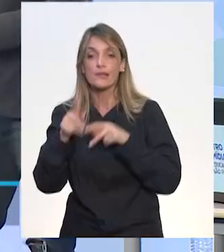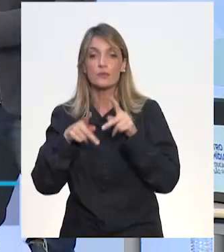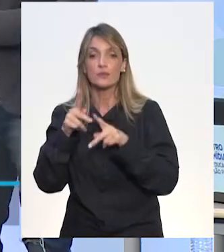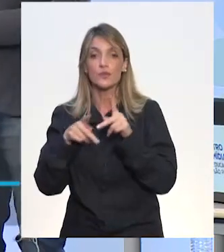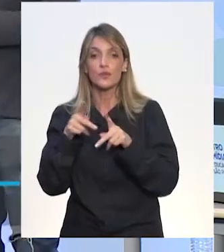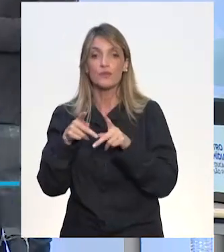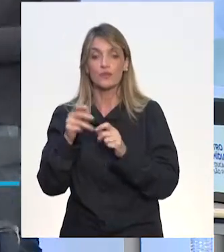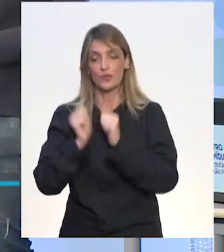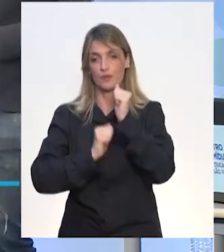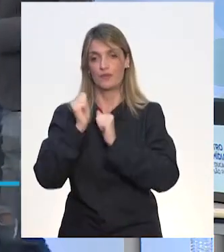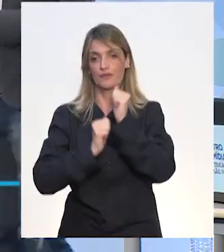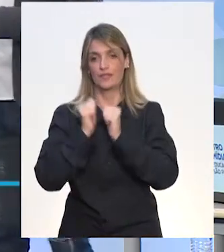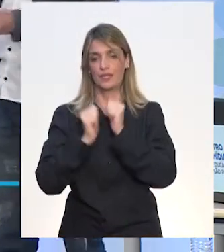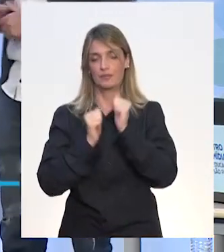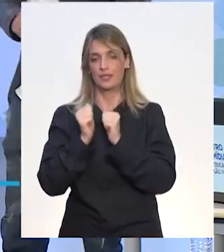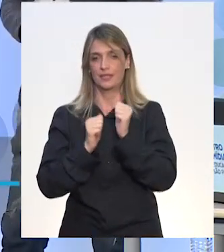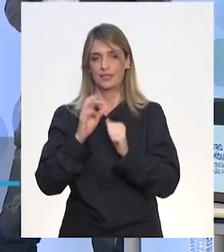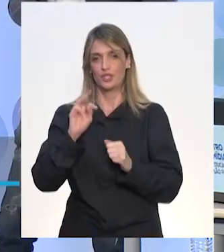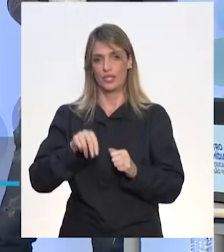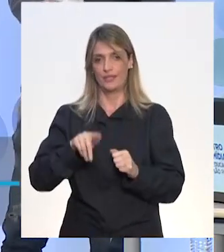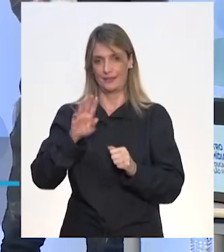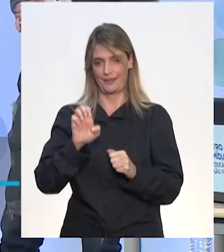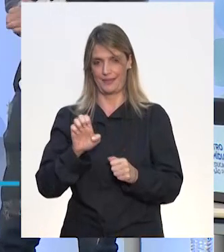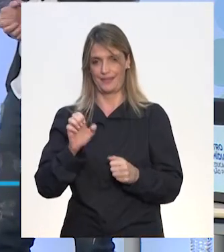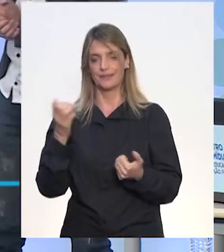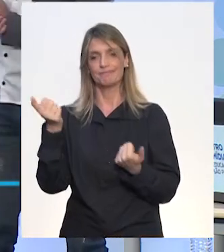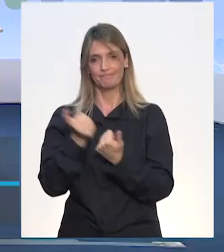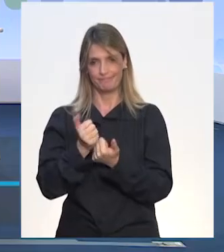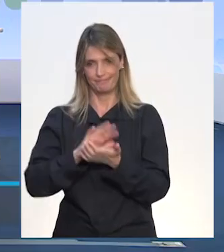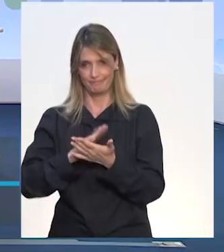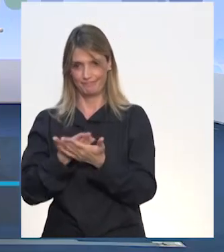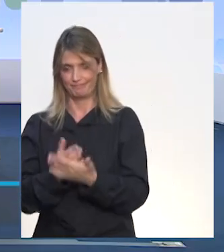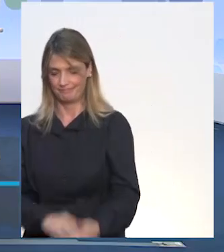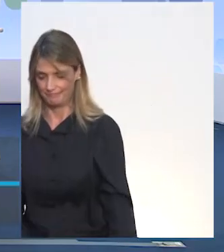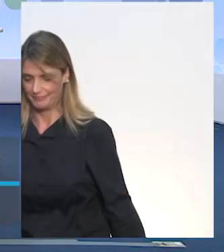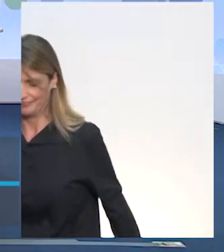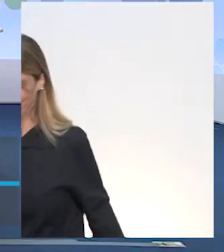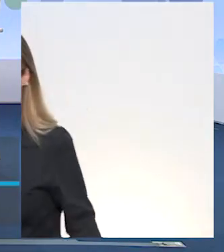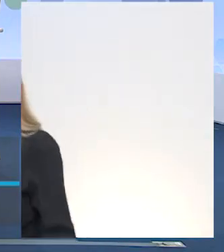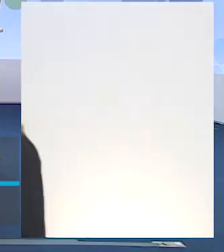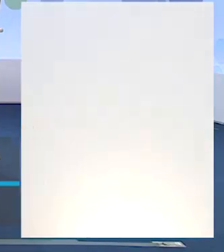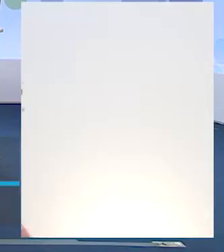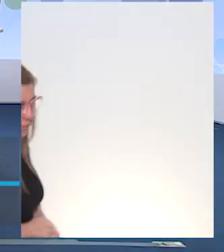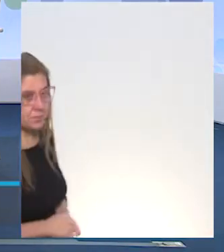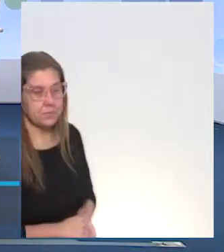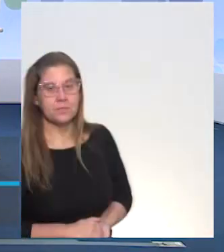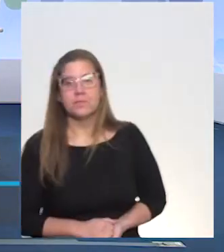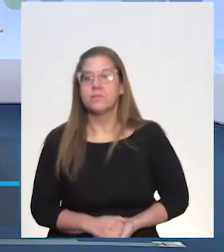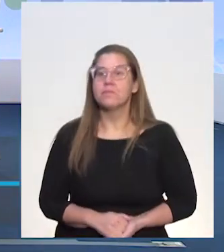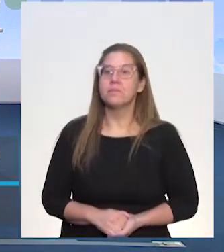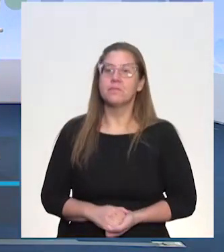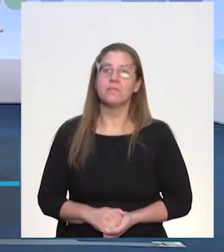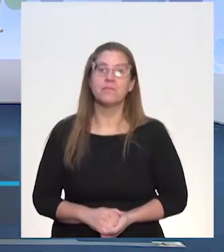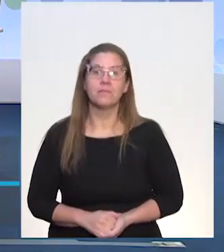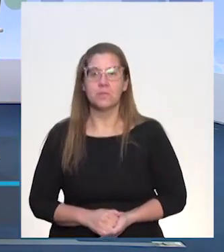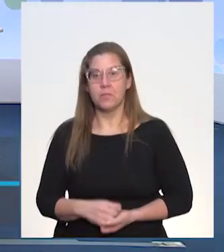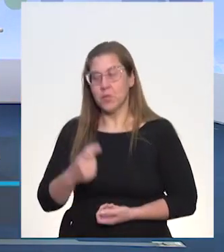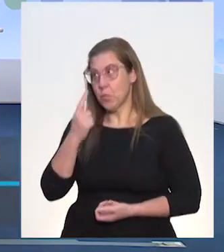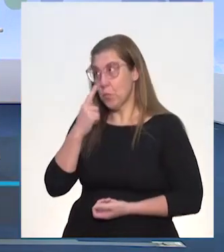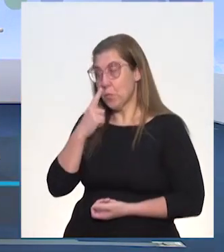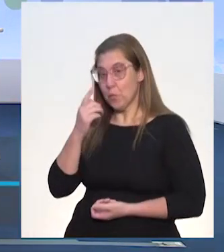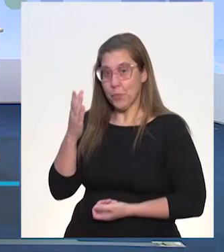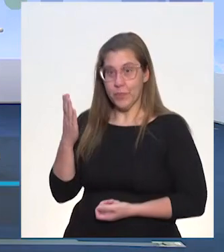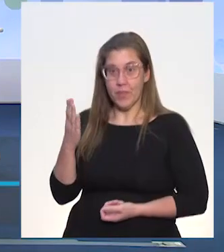é que ganhou esse nome. Vamos trocar aqui o próximo, por gentileza. A gente vai fazer agora, Tiagão, nós vamos